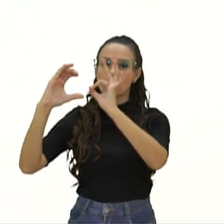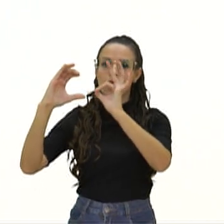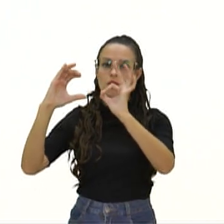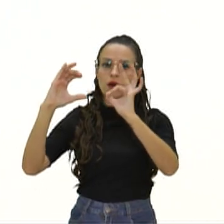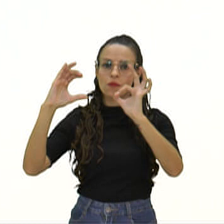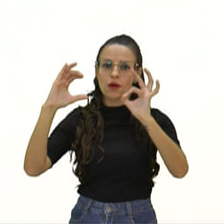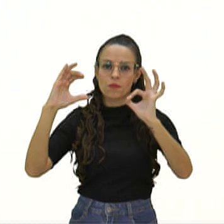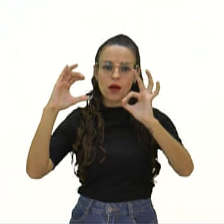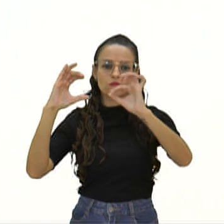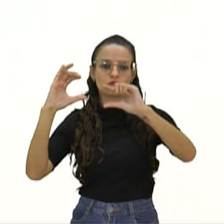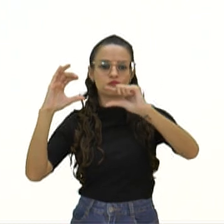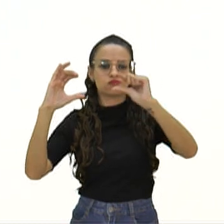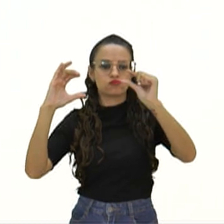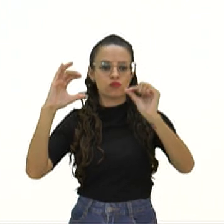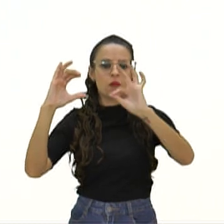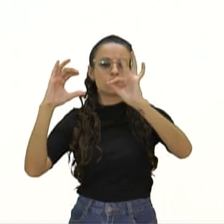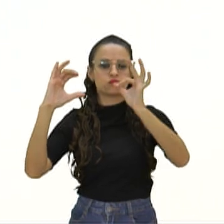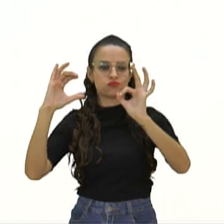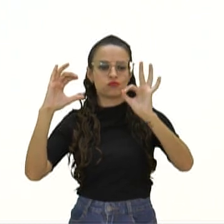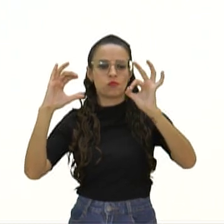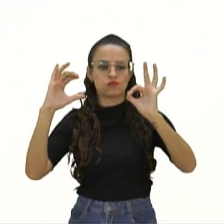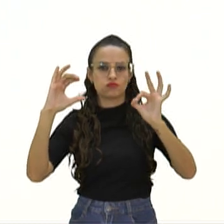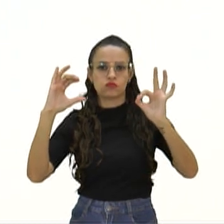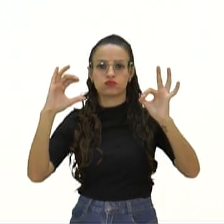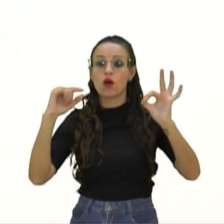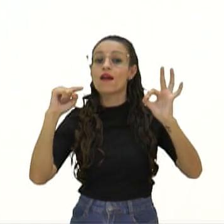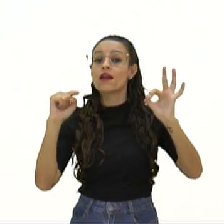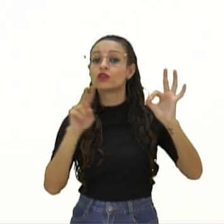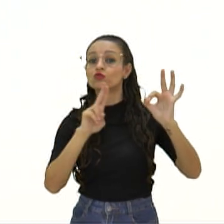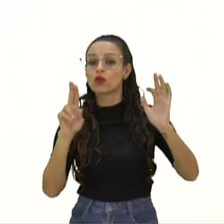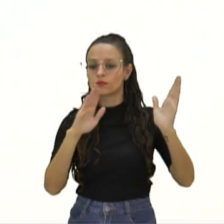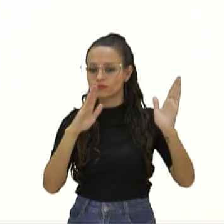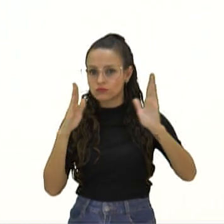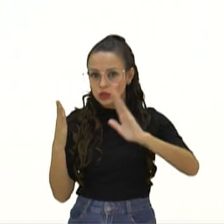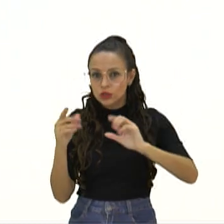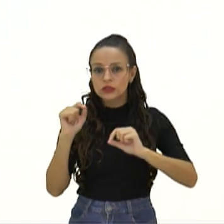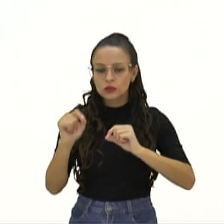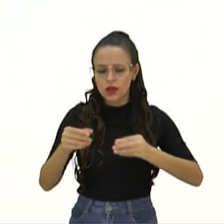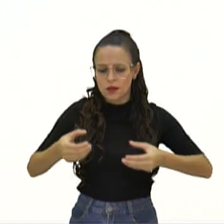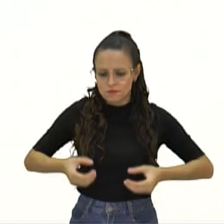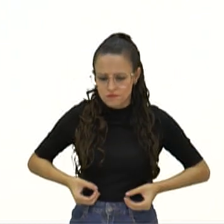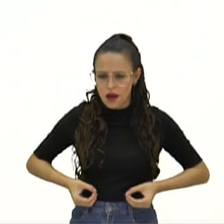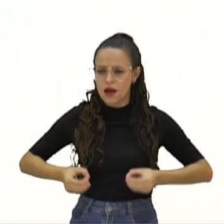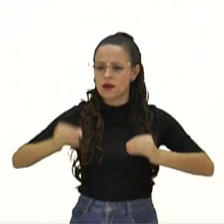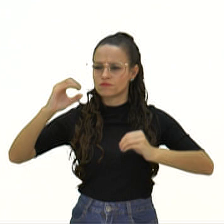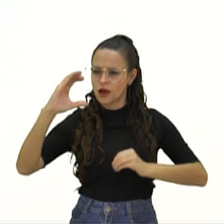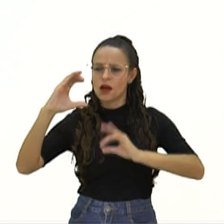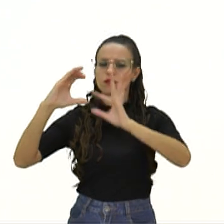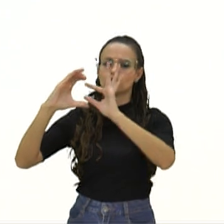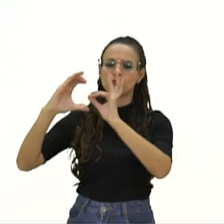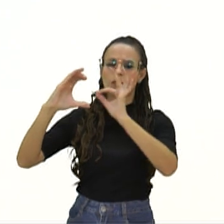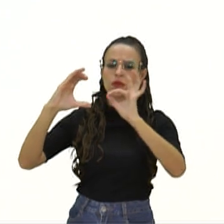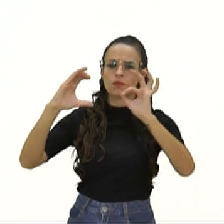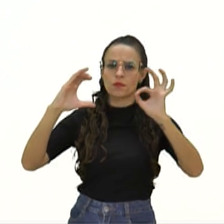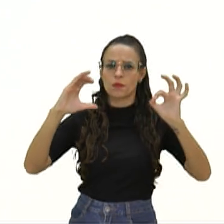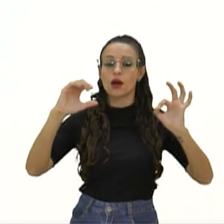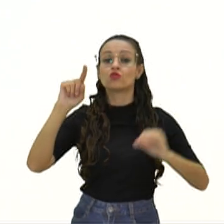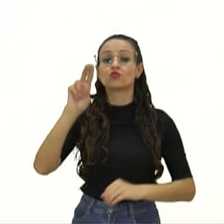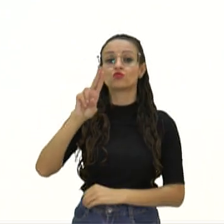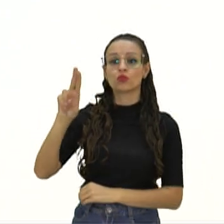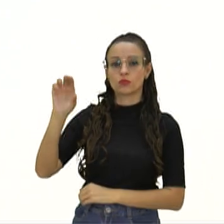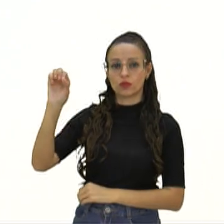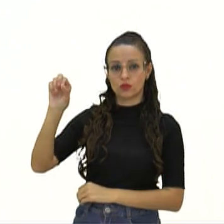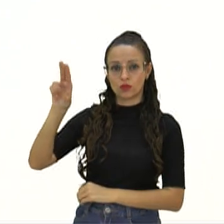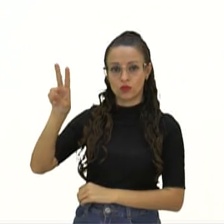tuba uterina, como a gente já viu, né? E o nome desse processo o nome desse processo é ovulação. Então, a